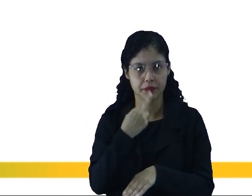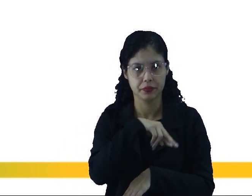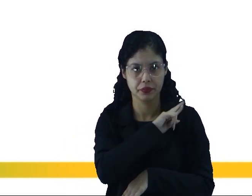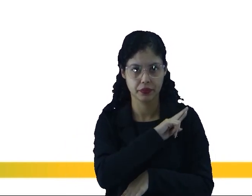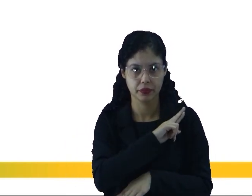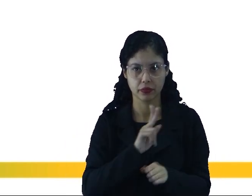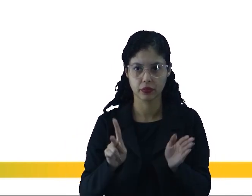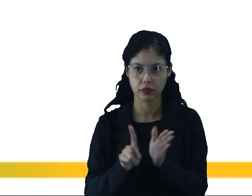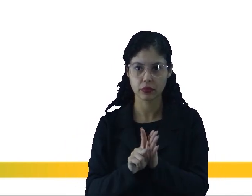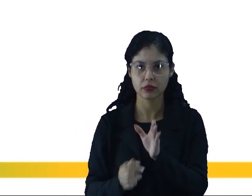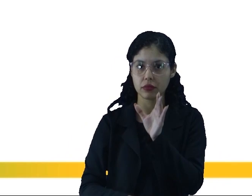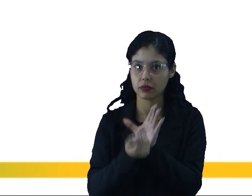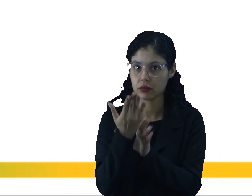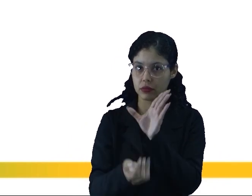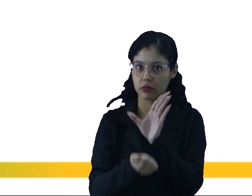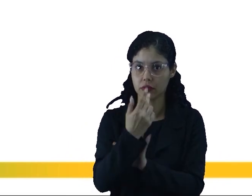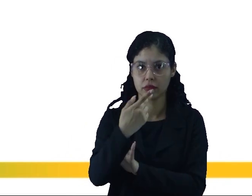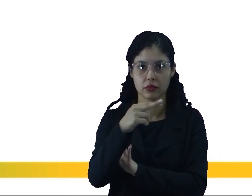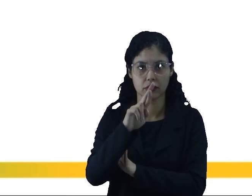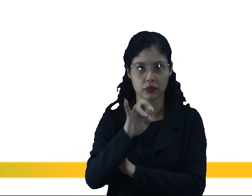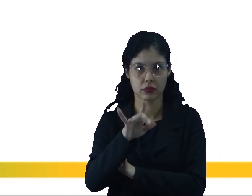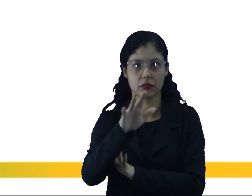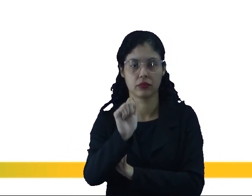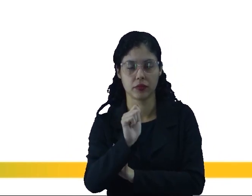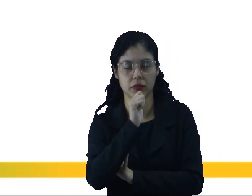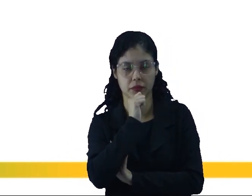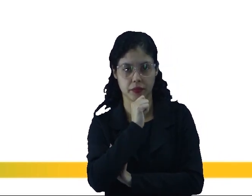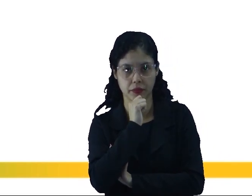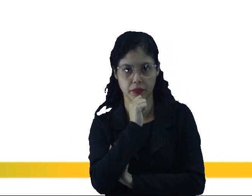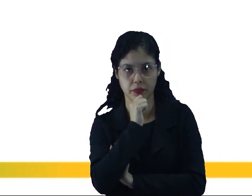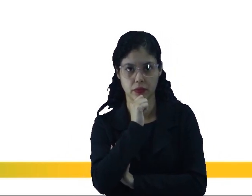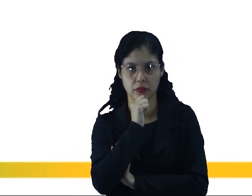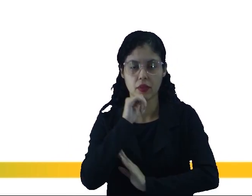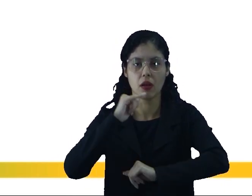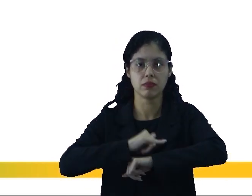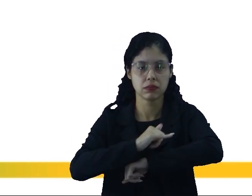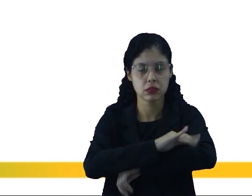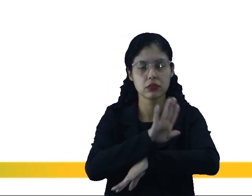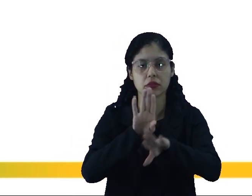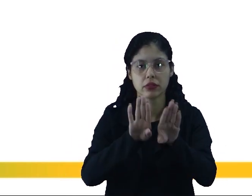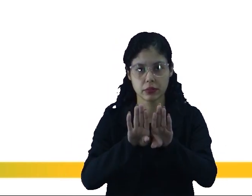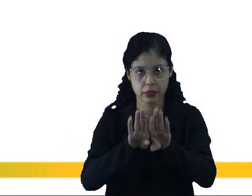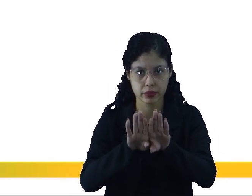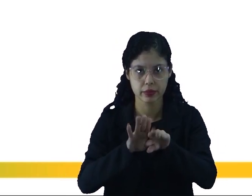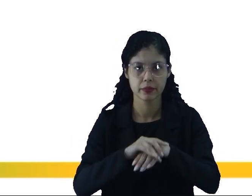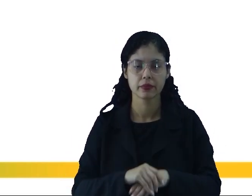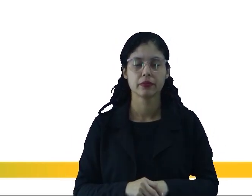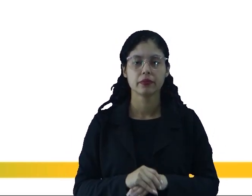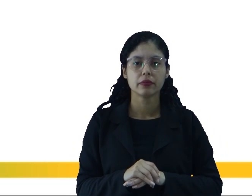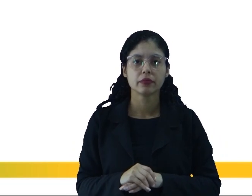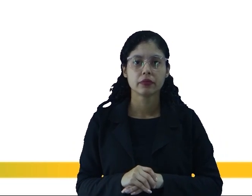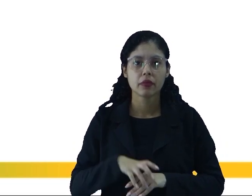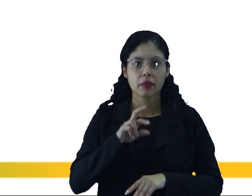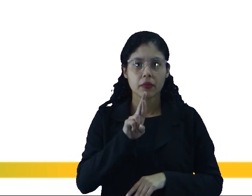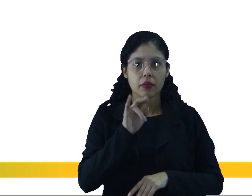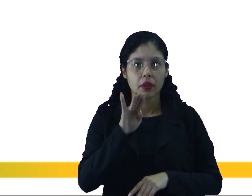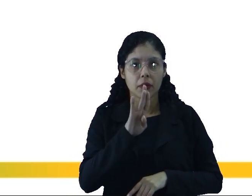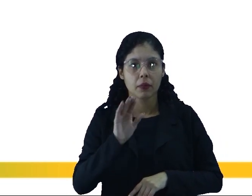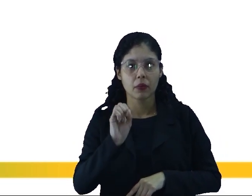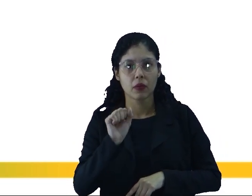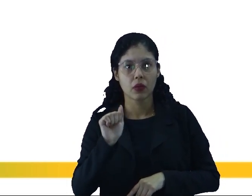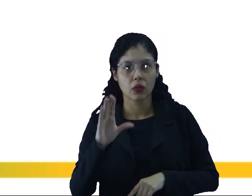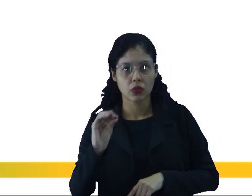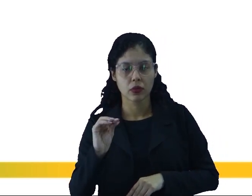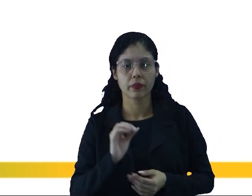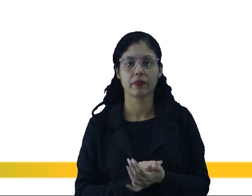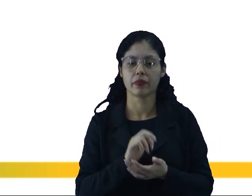né, por síntese de proteínas e síntese de gorduras. Nós também vamos ter os ribossomos, lembrando que os